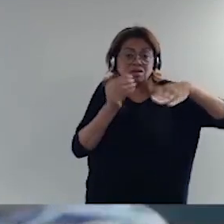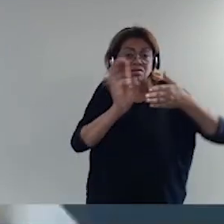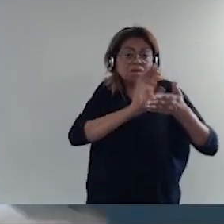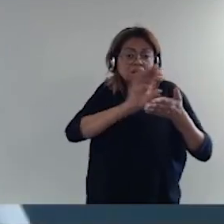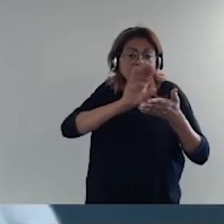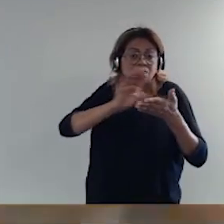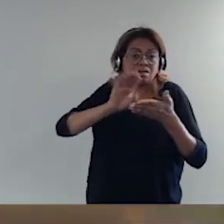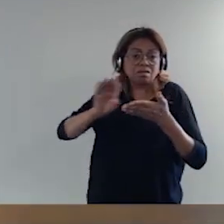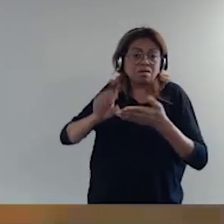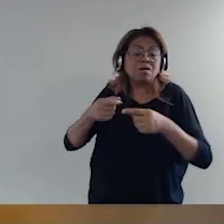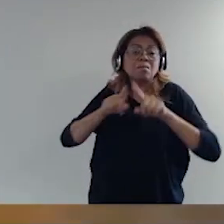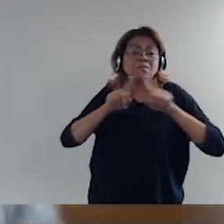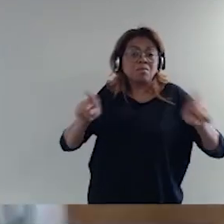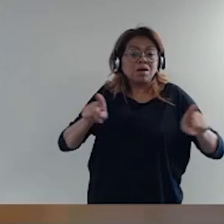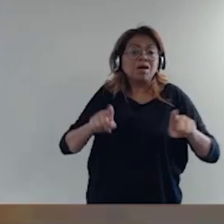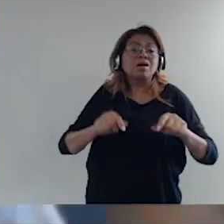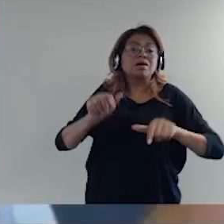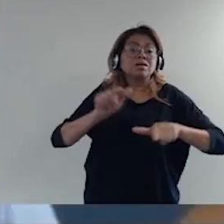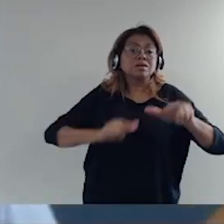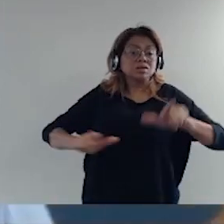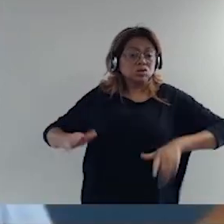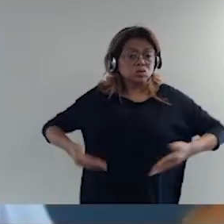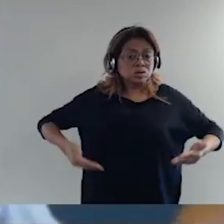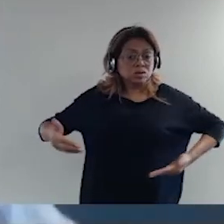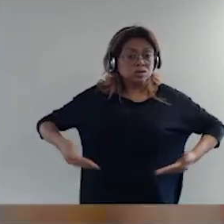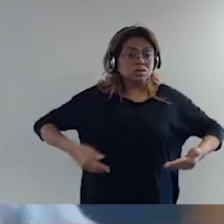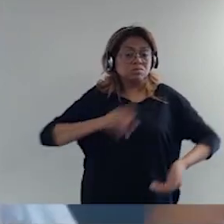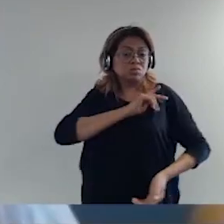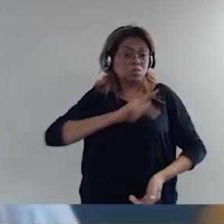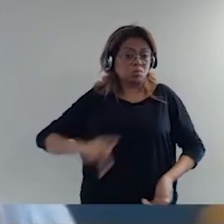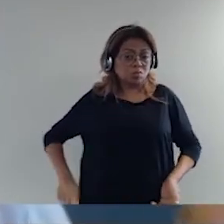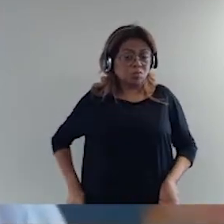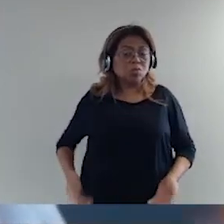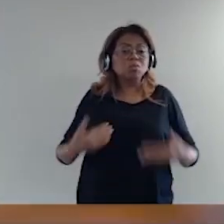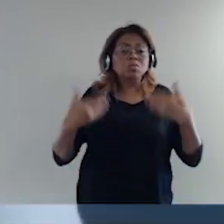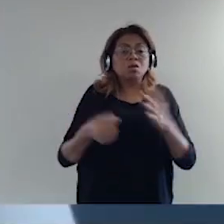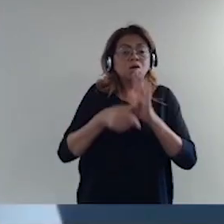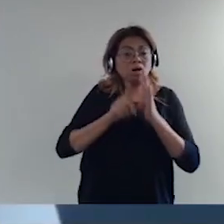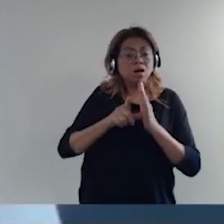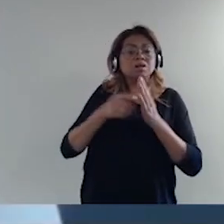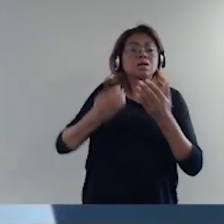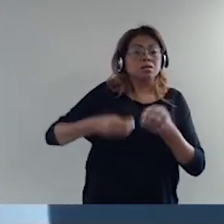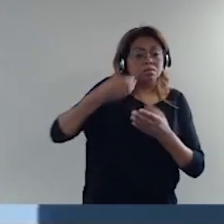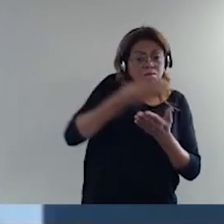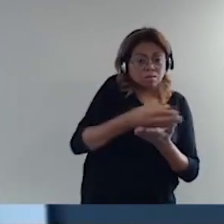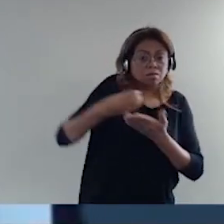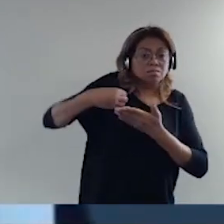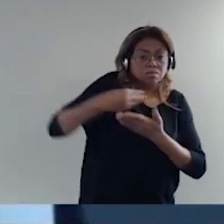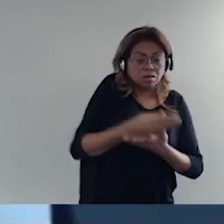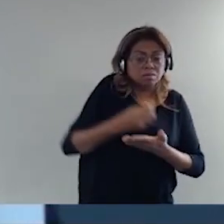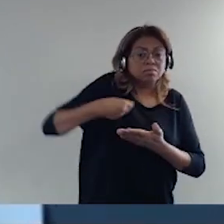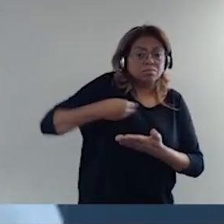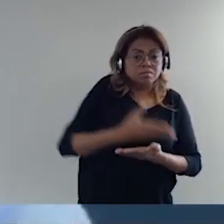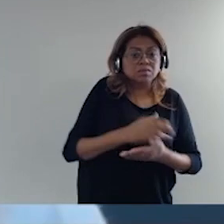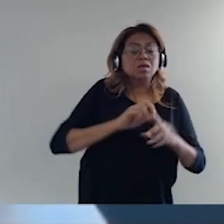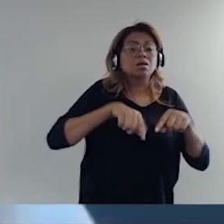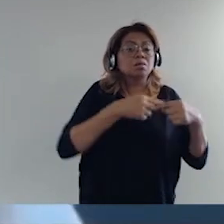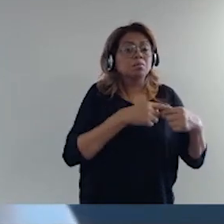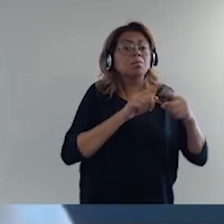contribuíram. Ora, ela desvinculou recursos da Previdência, ao invés de constituir fundo, torrou